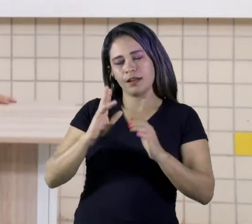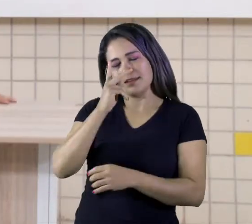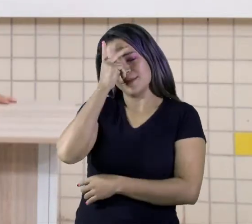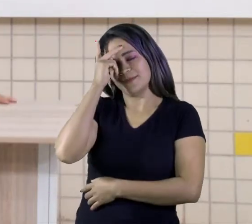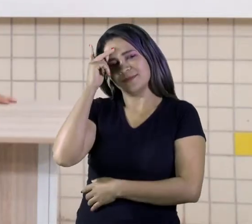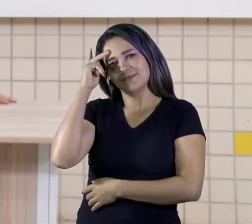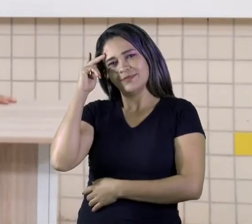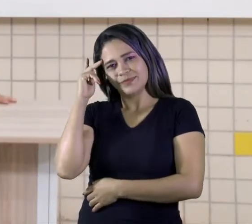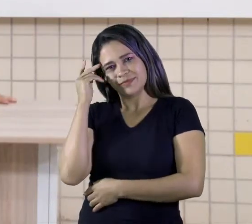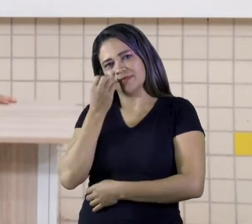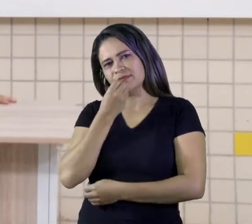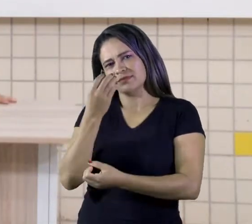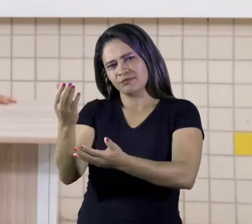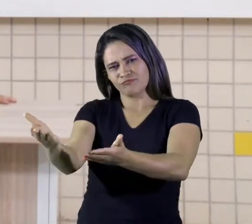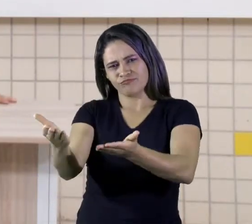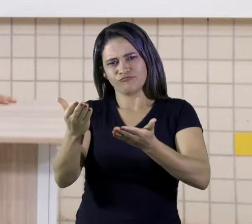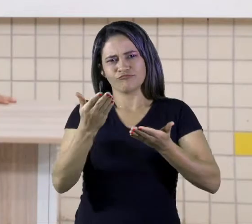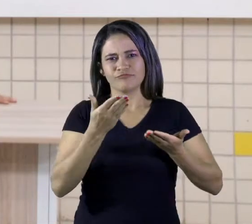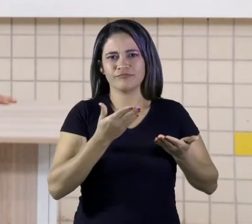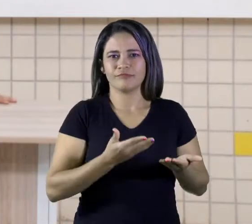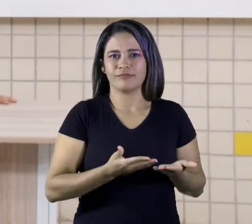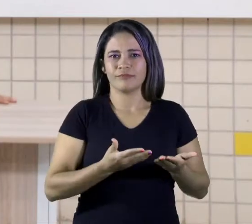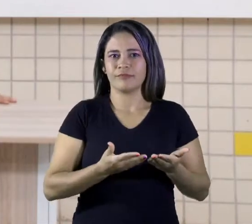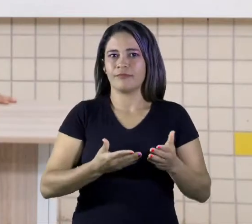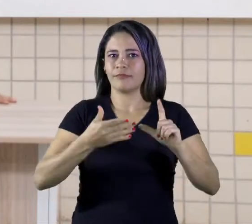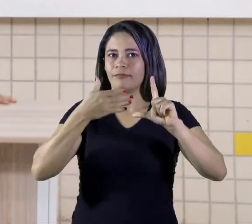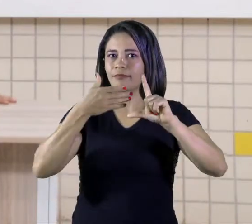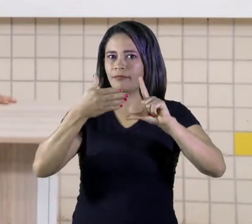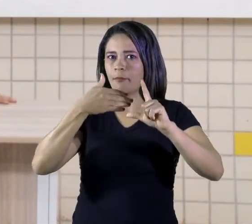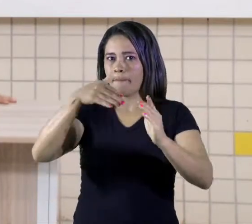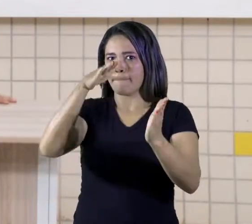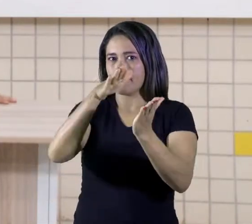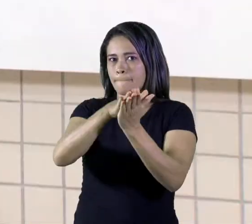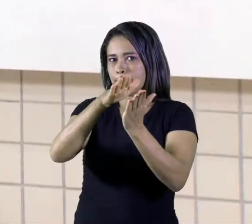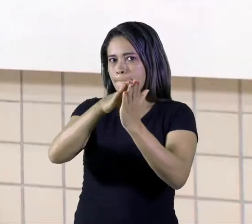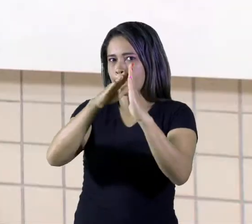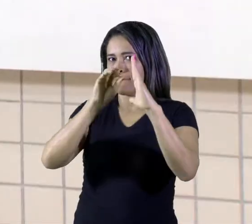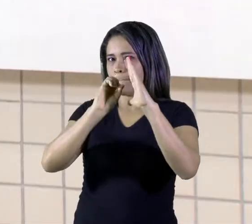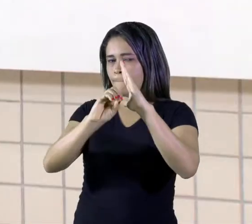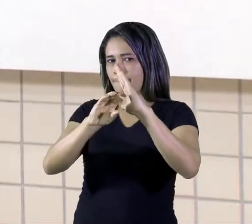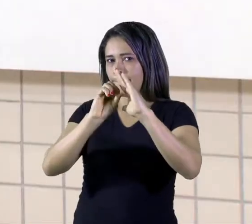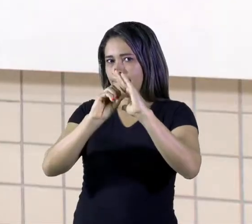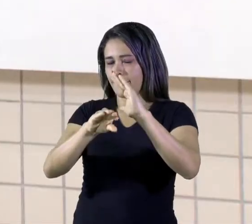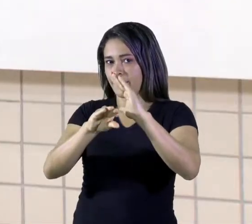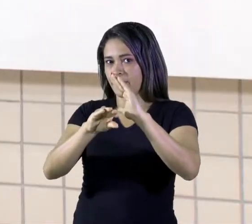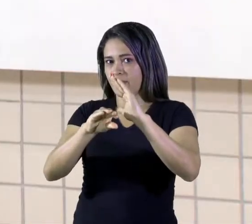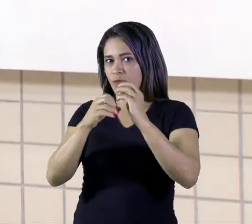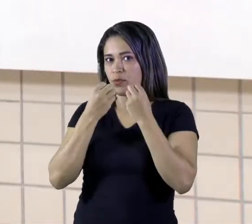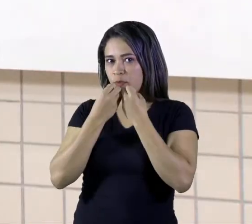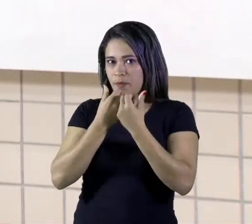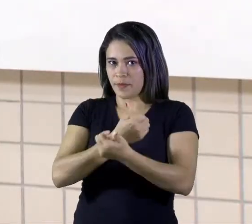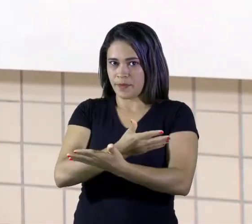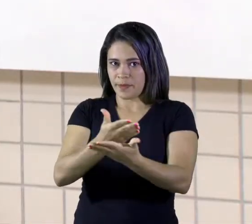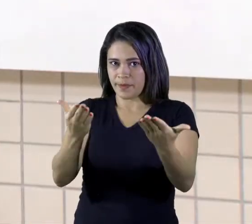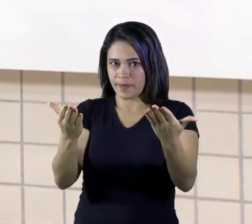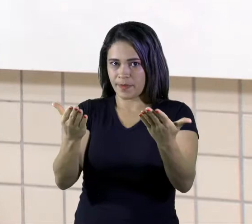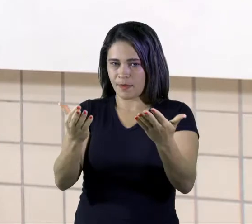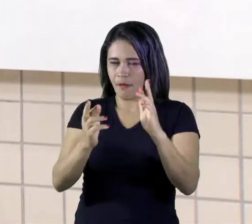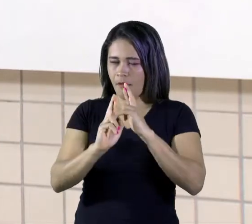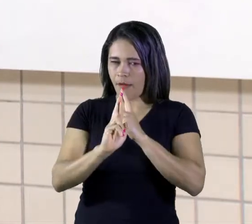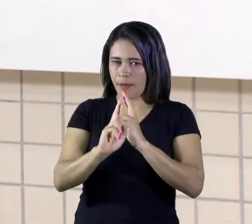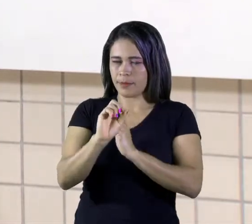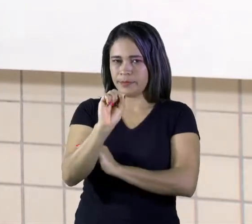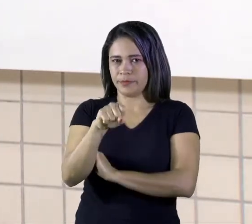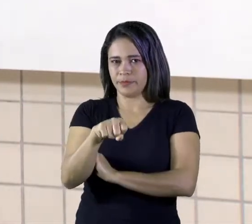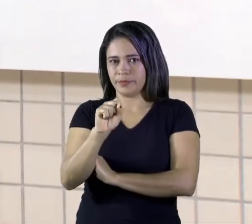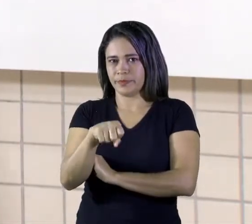pessoal, sejam todos bem-vindos ao nosso canal Palmas Home School. Tudo bem com vocês? Espero que sim. Eu sou a